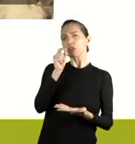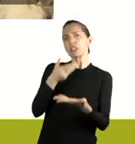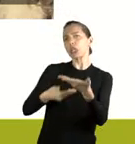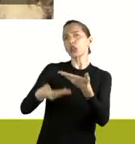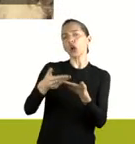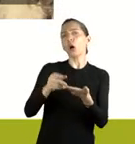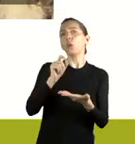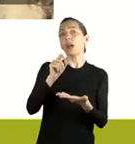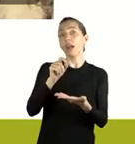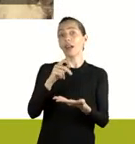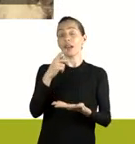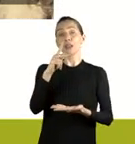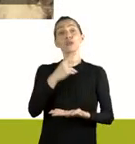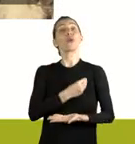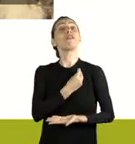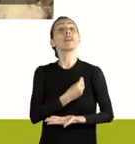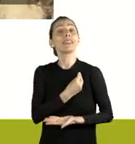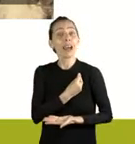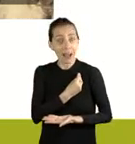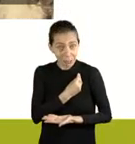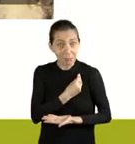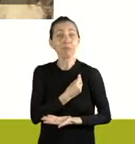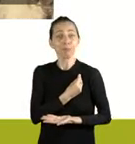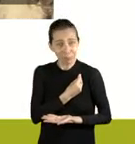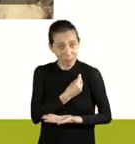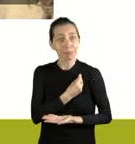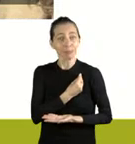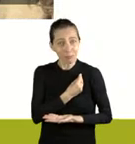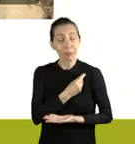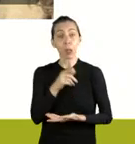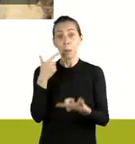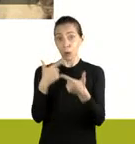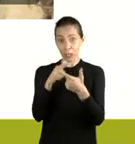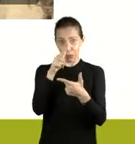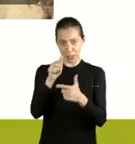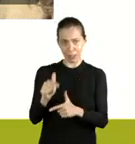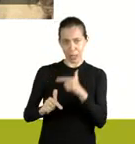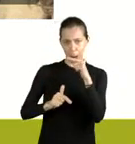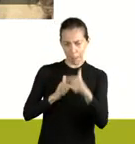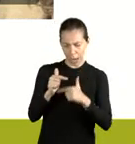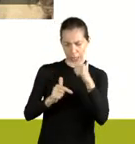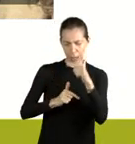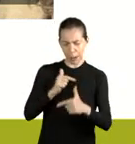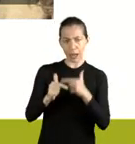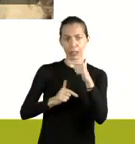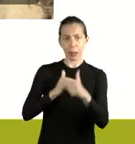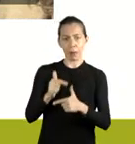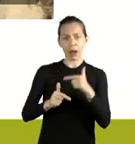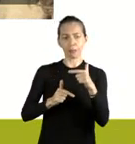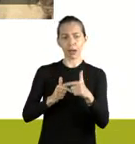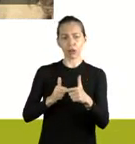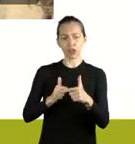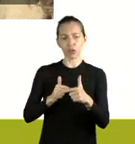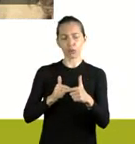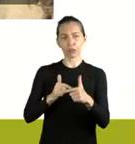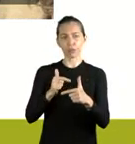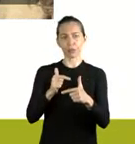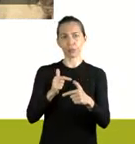A vida. Você troca a vida por dinheiro. Porque quando você trabalha, você está gastando uma coisa que